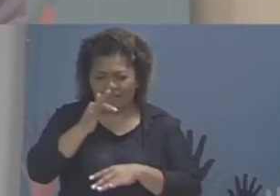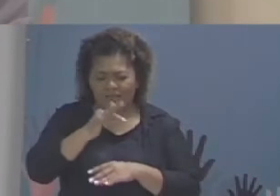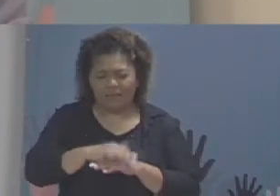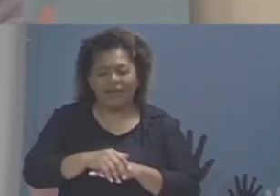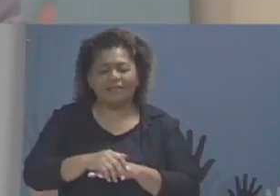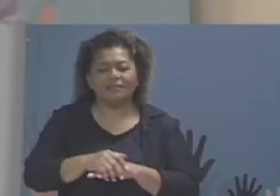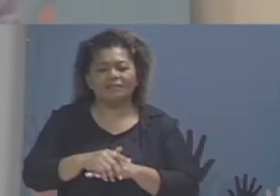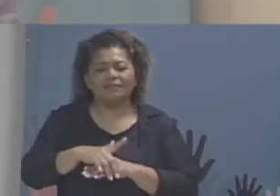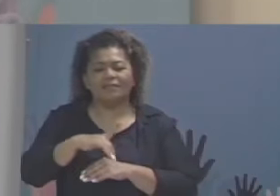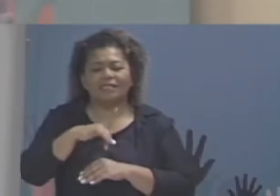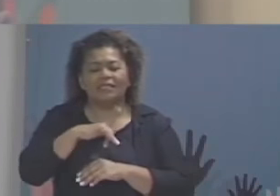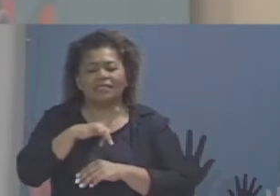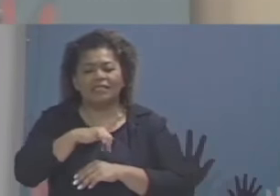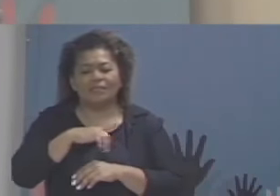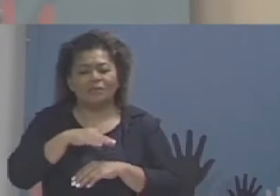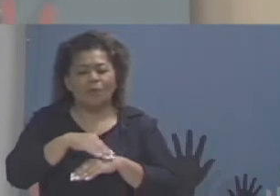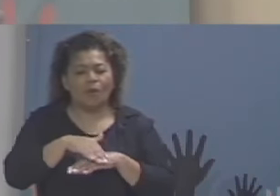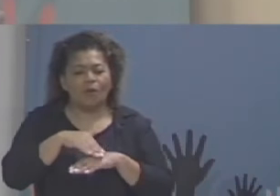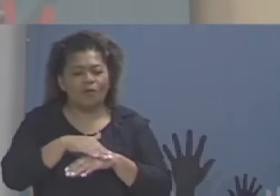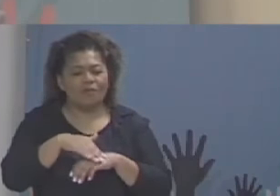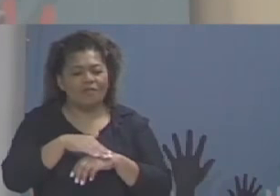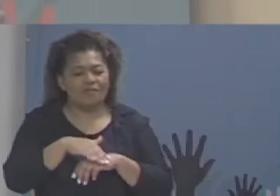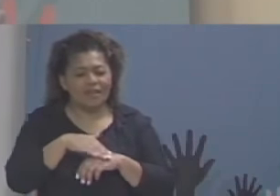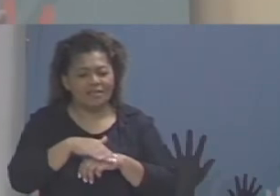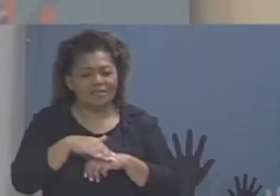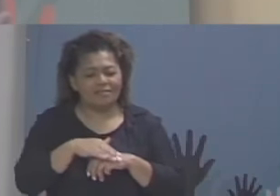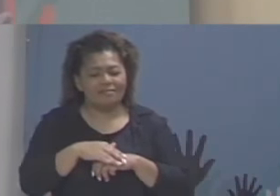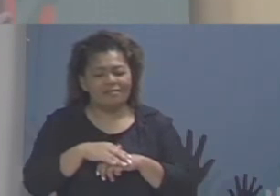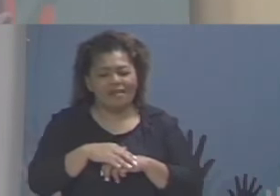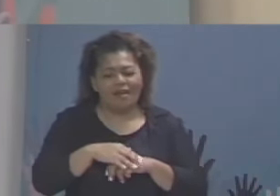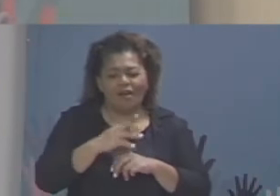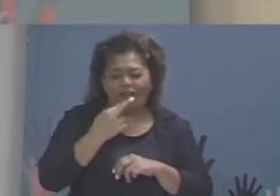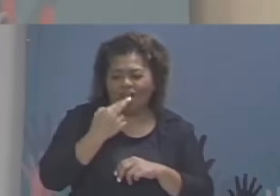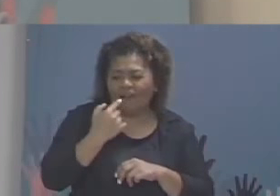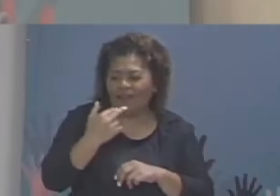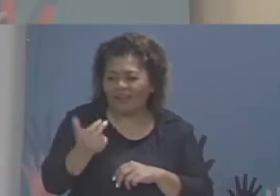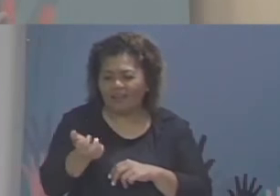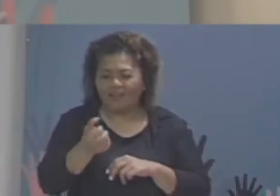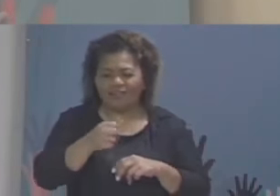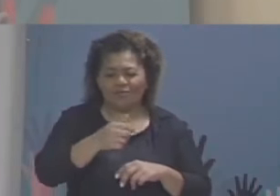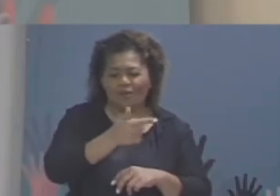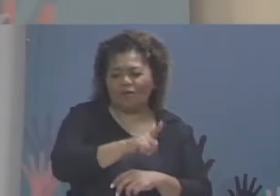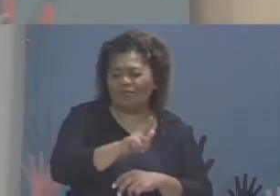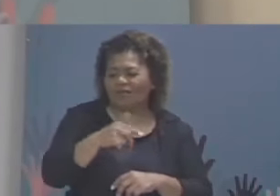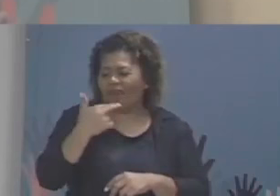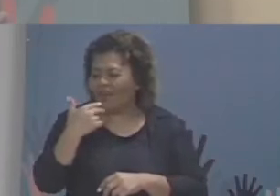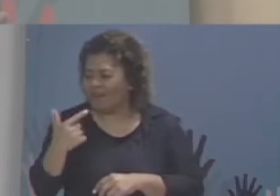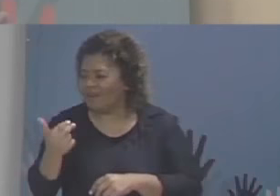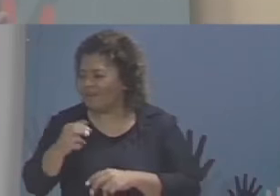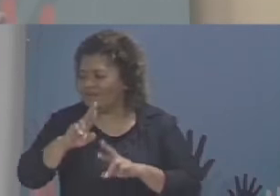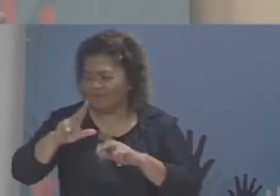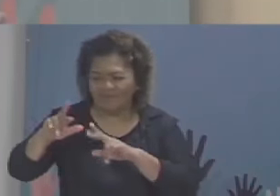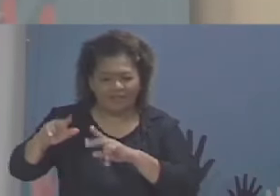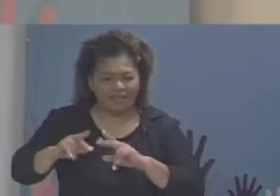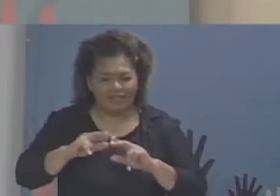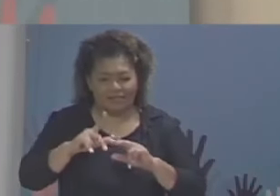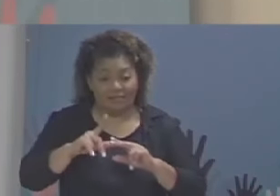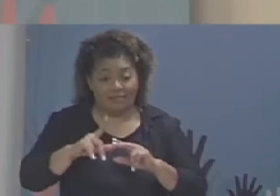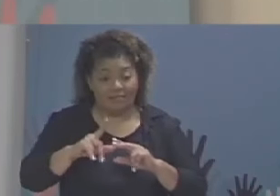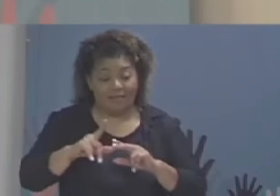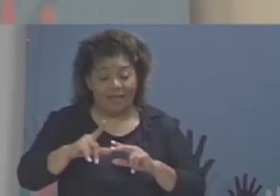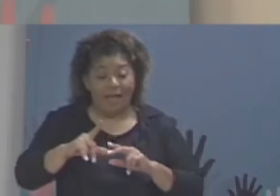não conversa com o outro, porque se conversar, um fala latim, outro fala grego. A psicologia não tem uma epistemologia única, mas as pessoas